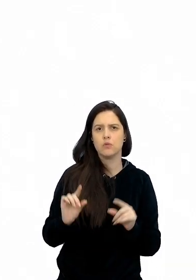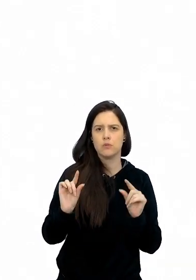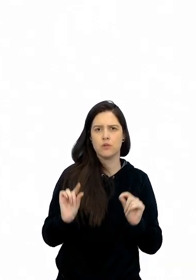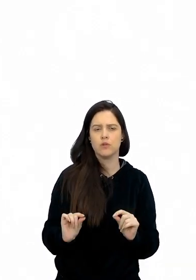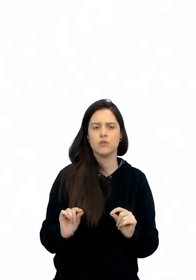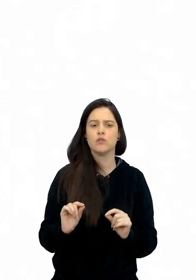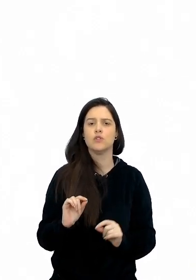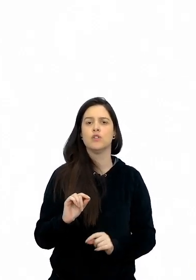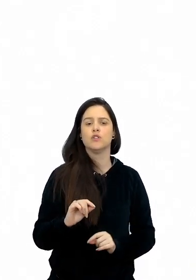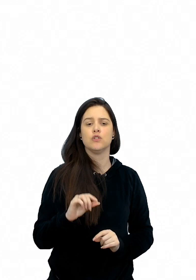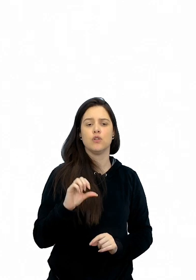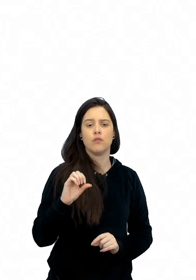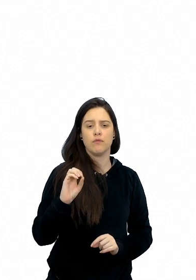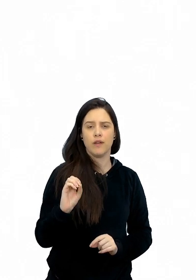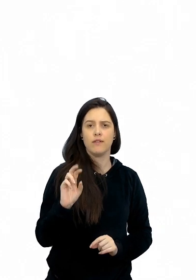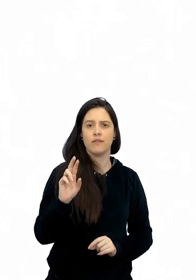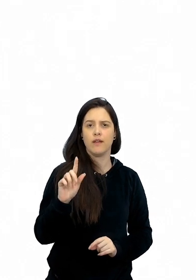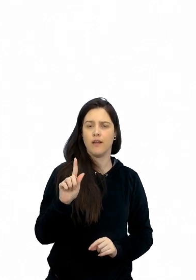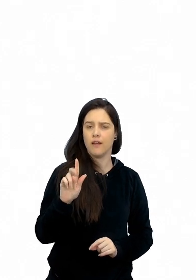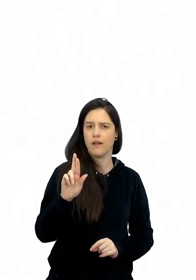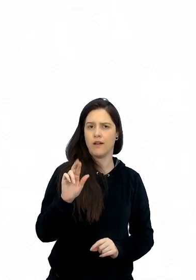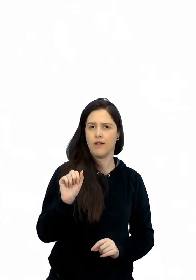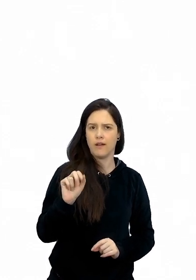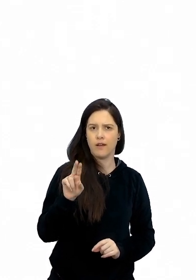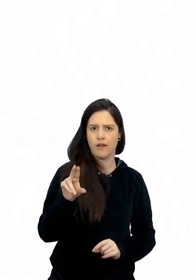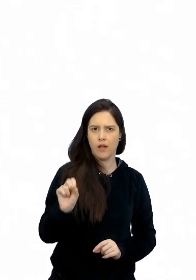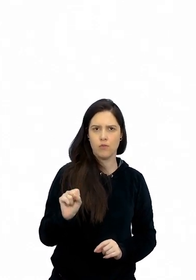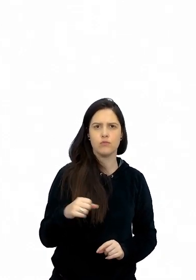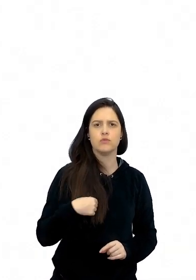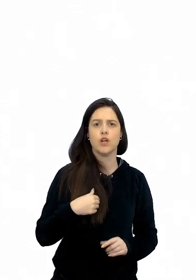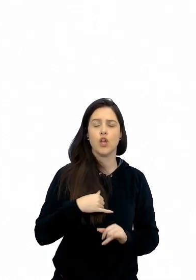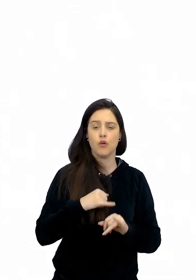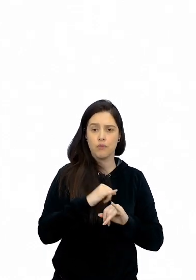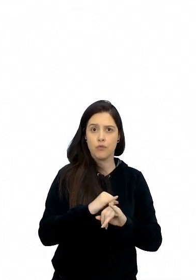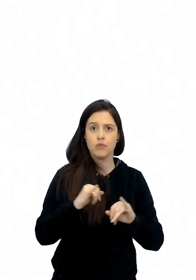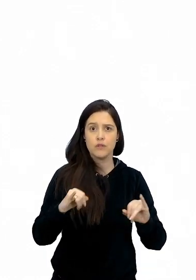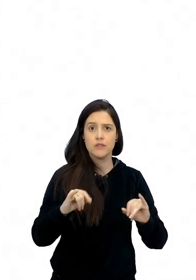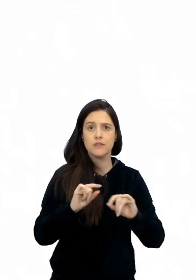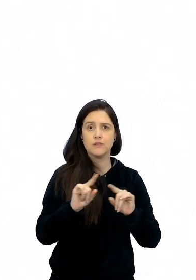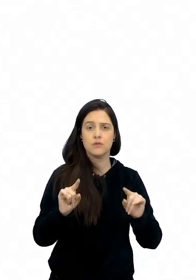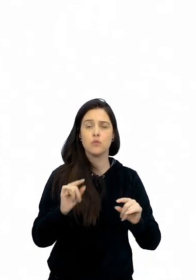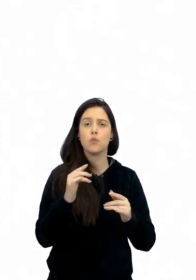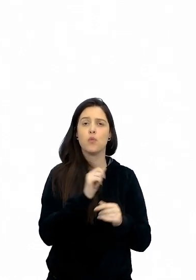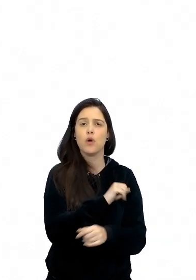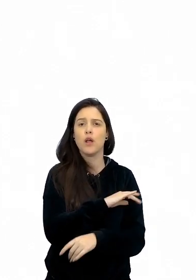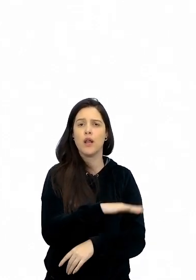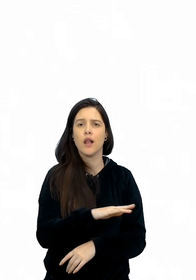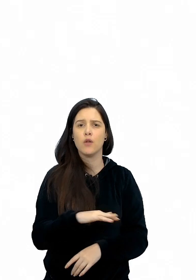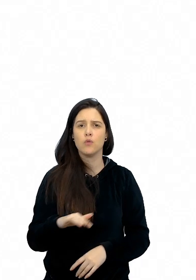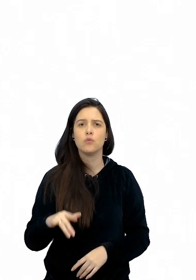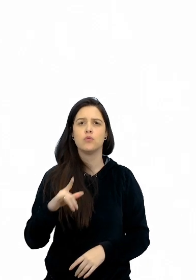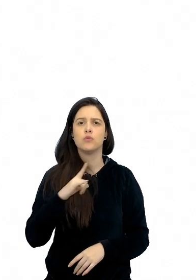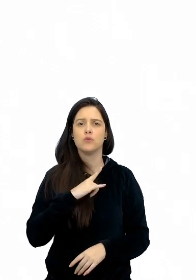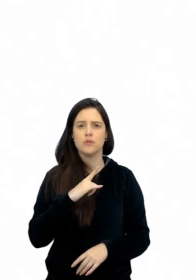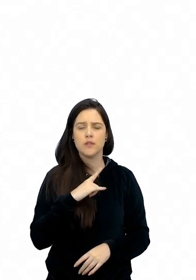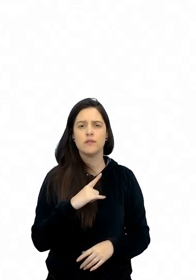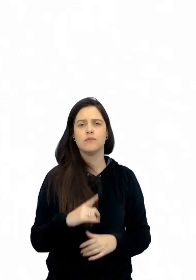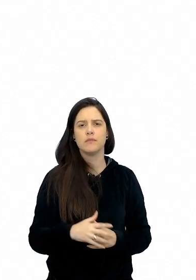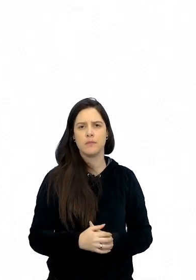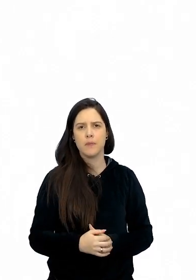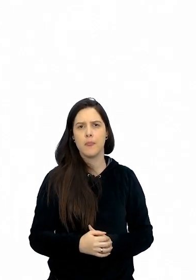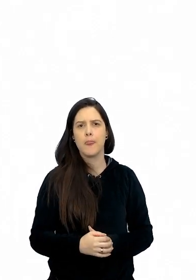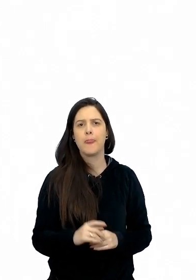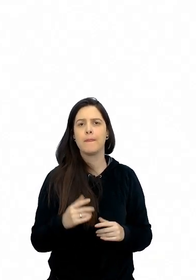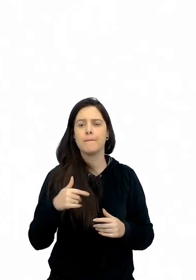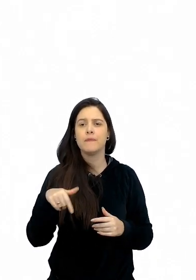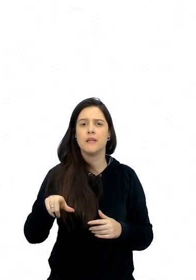90 graus. Ah, tá. Então, eu vou associar já, né, o ângulo agudo, o ângulo obtuso, né, para